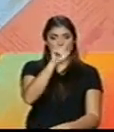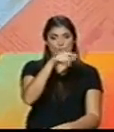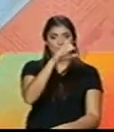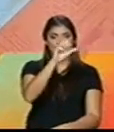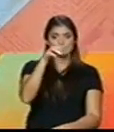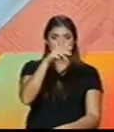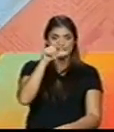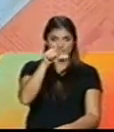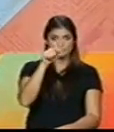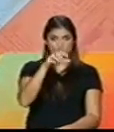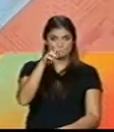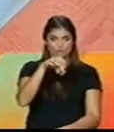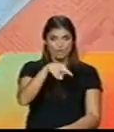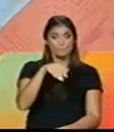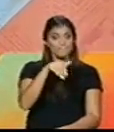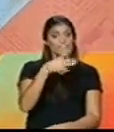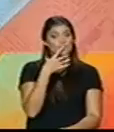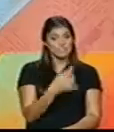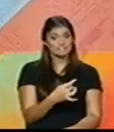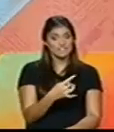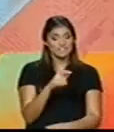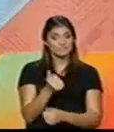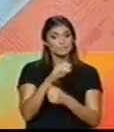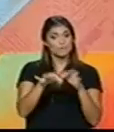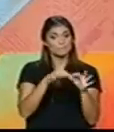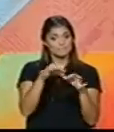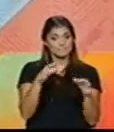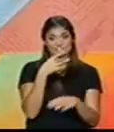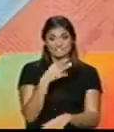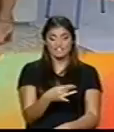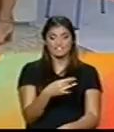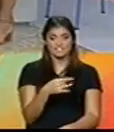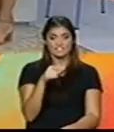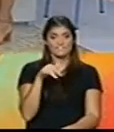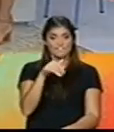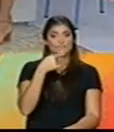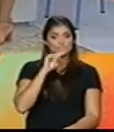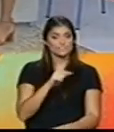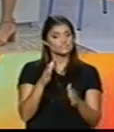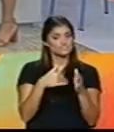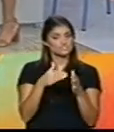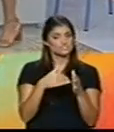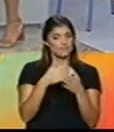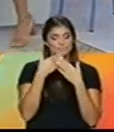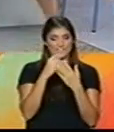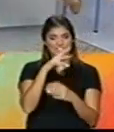pitadaindiscreta@gmail.com. E como está a chegar o Natal, não tarda? E o Natal é uma ótima prenda de tenho Natal. Tenho a impressão que volta cá para cozinhar mais uma vez. Muito obrigado, Isabel. Muito obrigada.